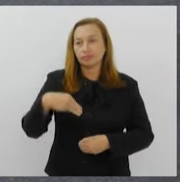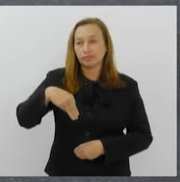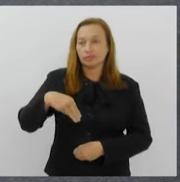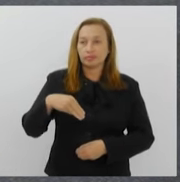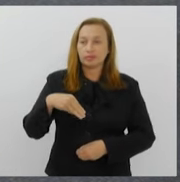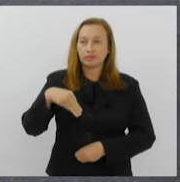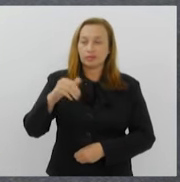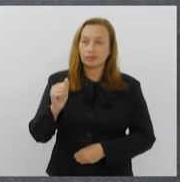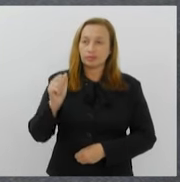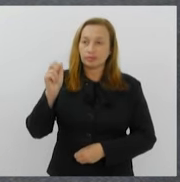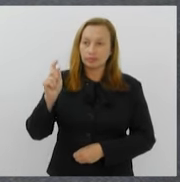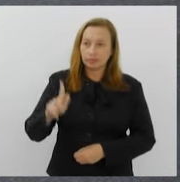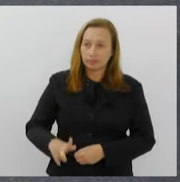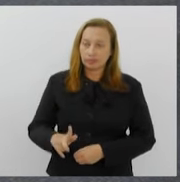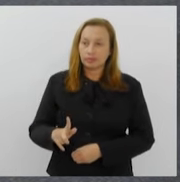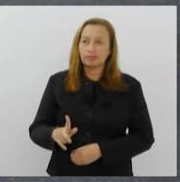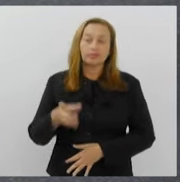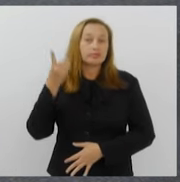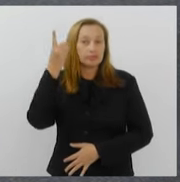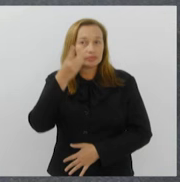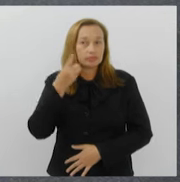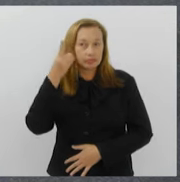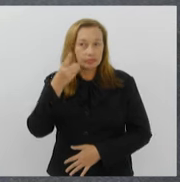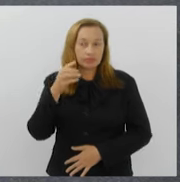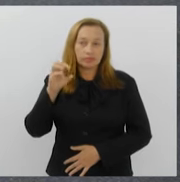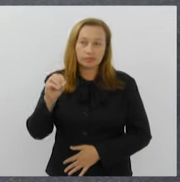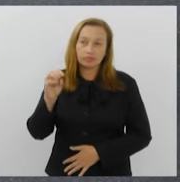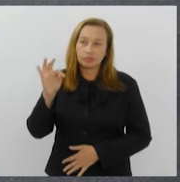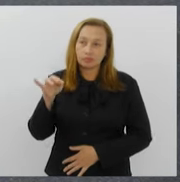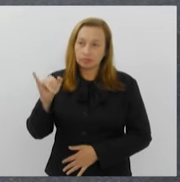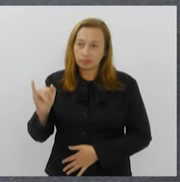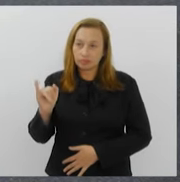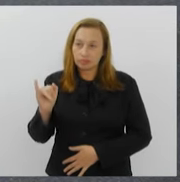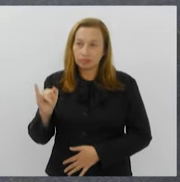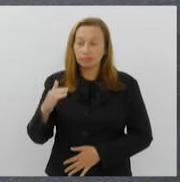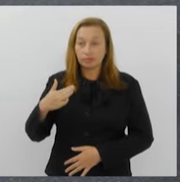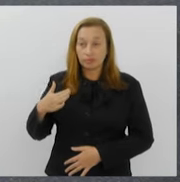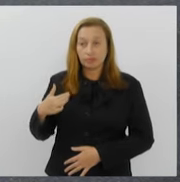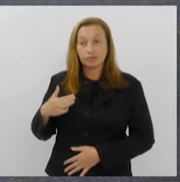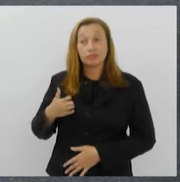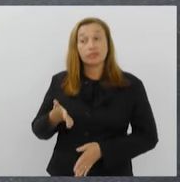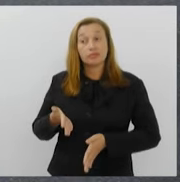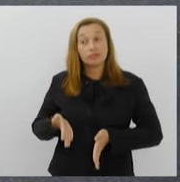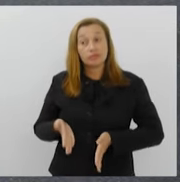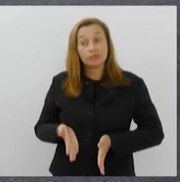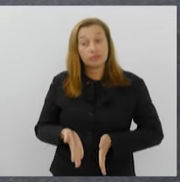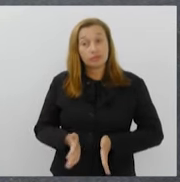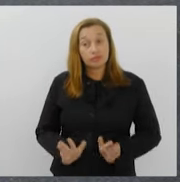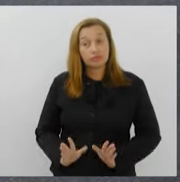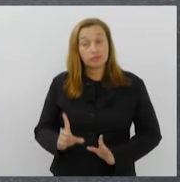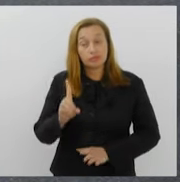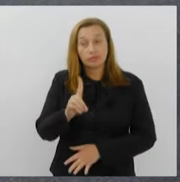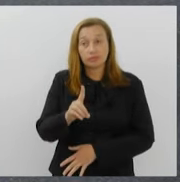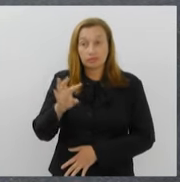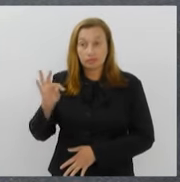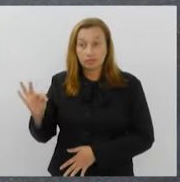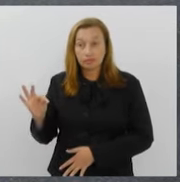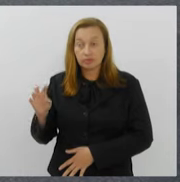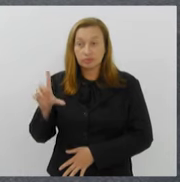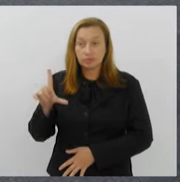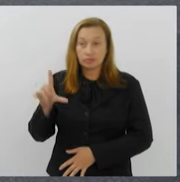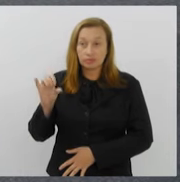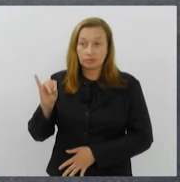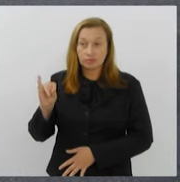de registrar que o deputado Ottone de Paula Pai era meu conterrâneo, nascido no distrito de Santo Aleixo,